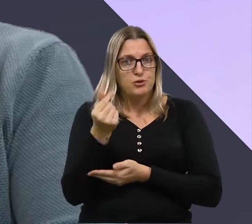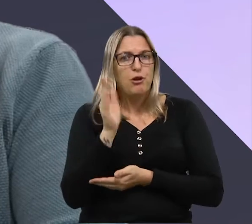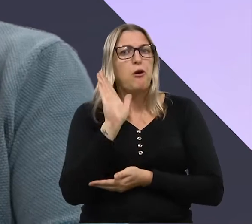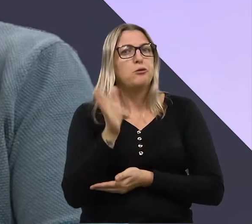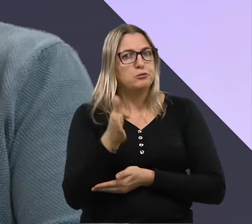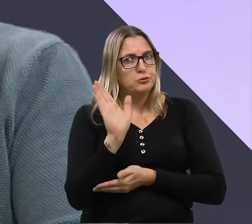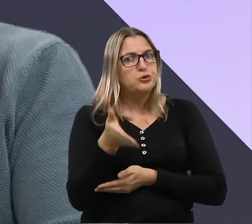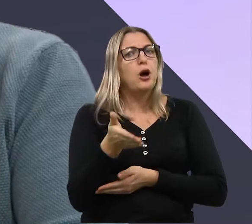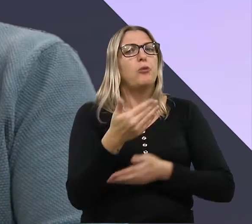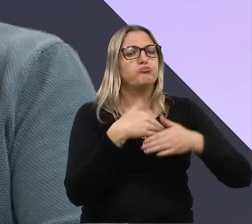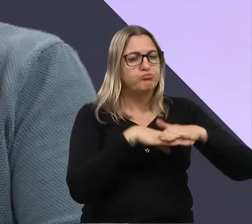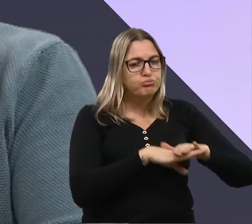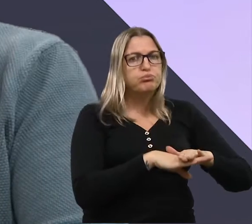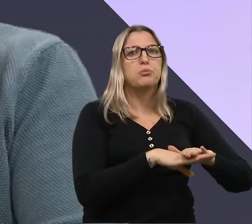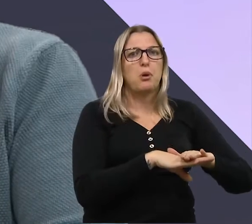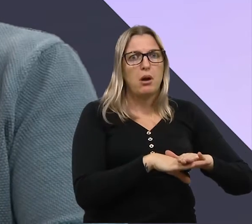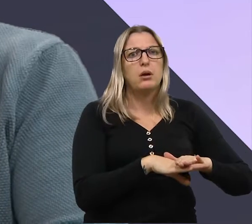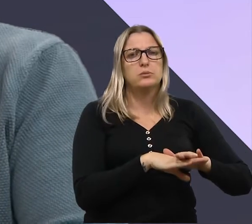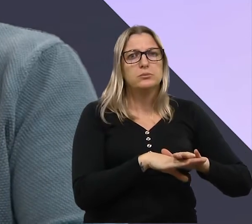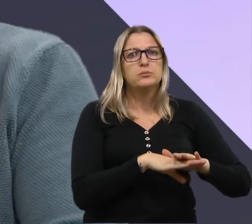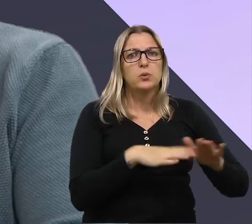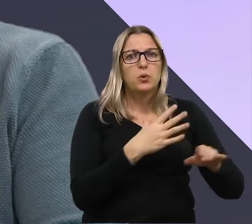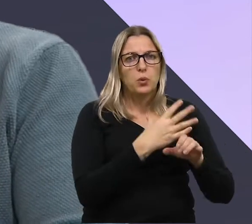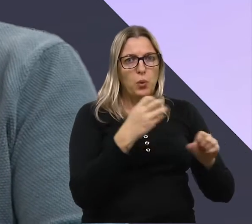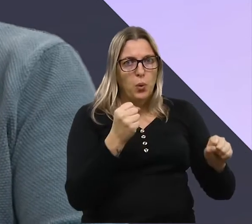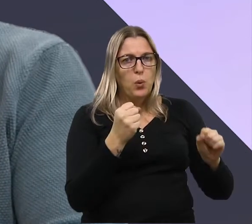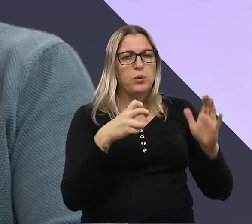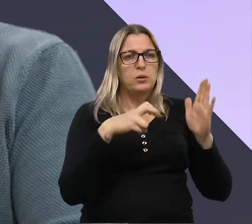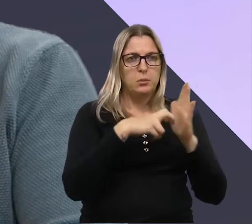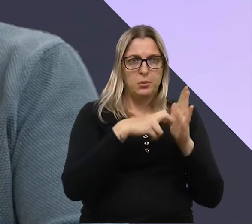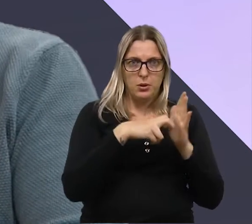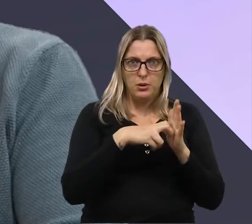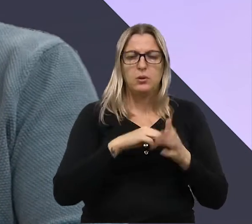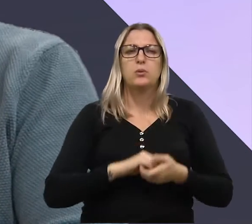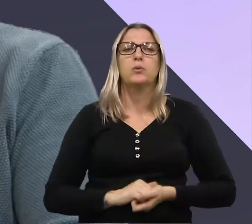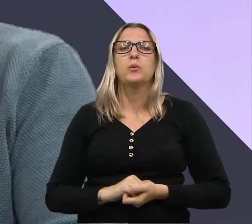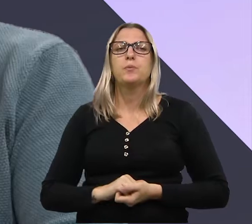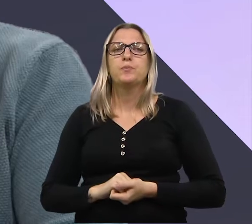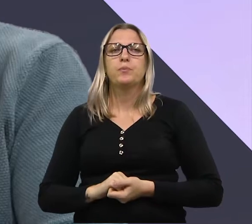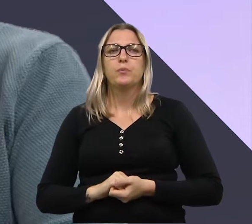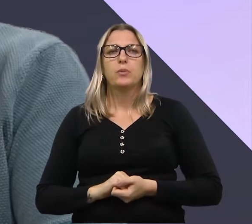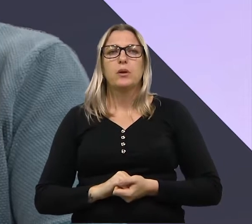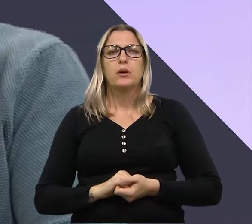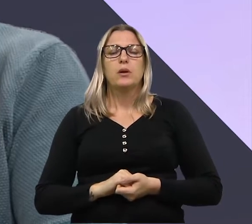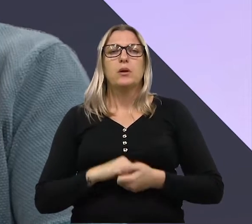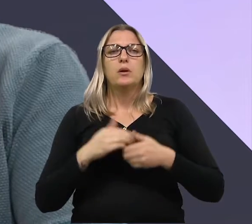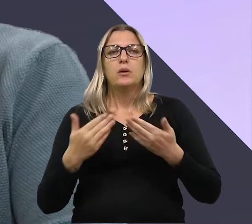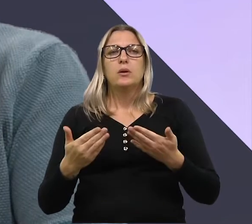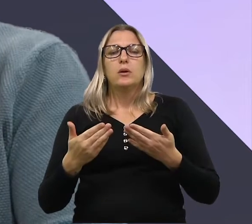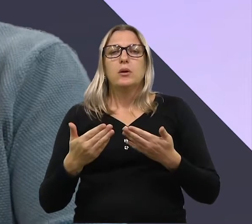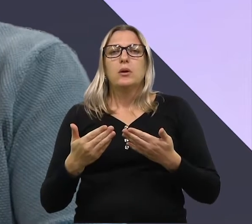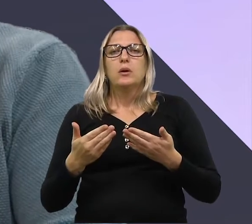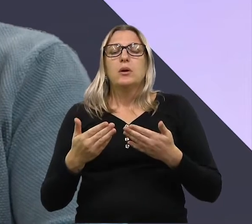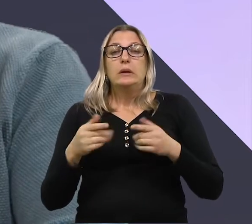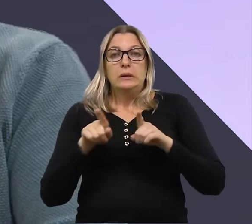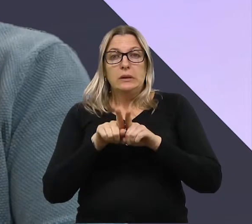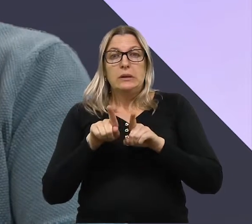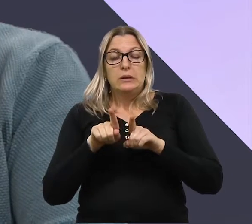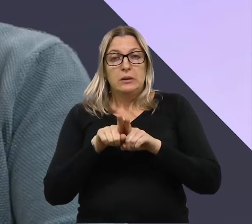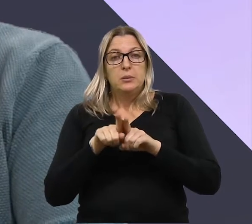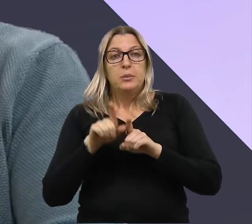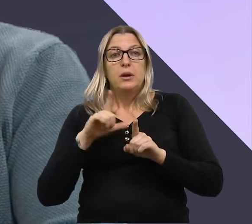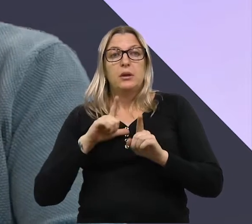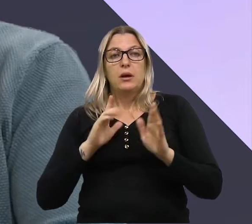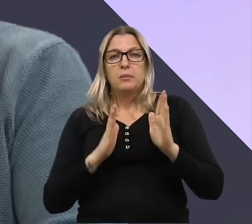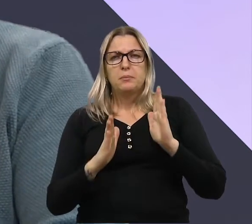a Estamos também trabalhando com uma uma questão mínima de no mínimo seis meses de formação da empresa até para evitar